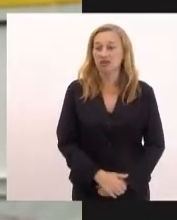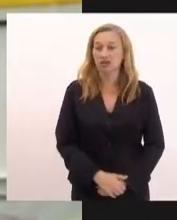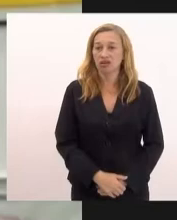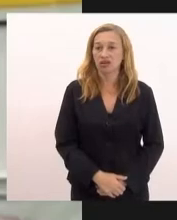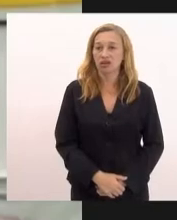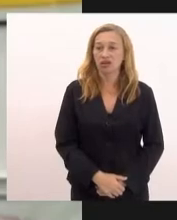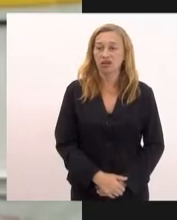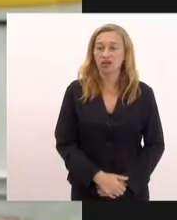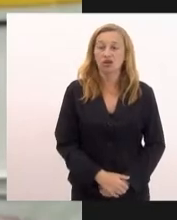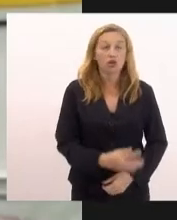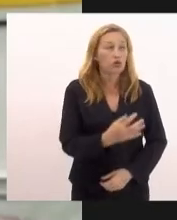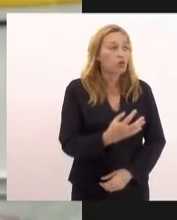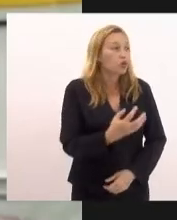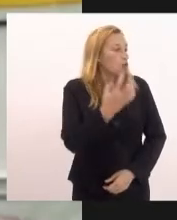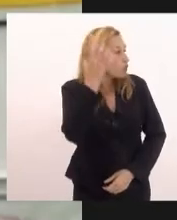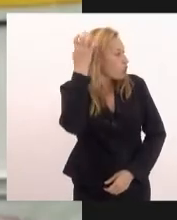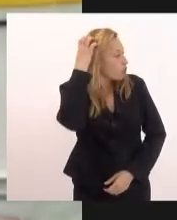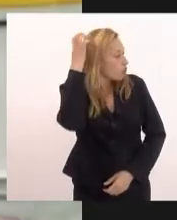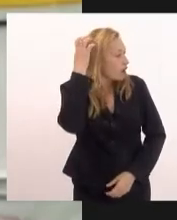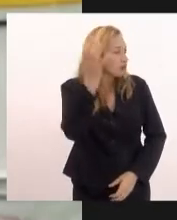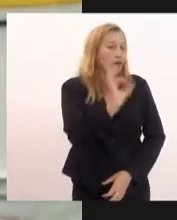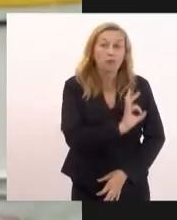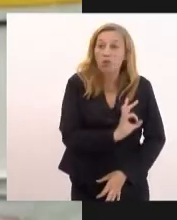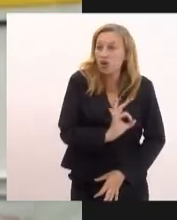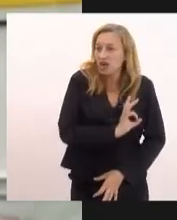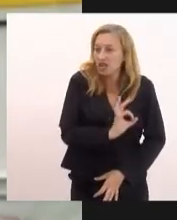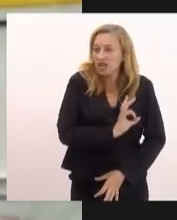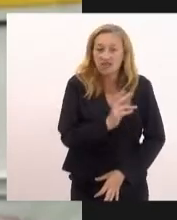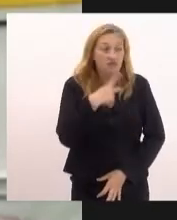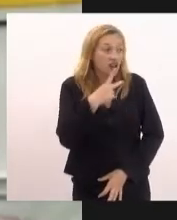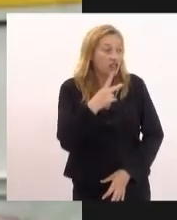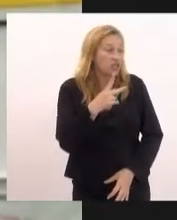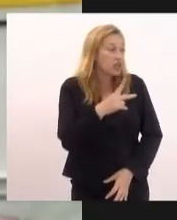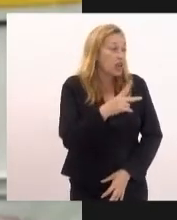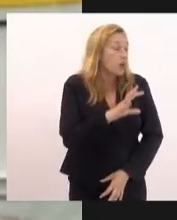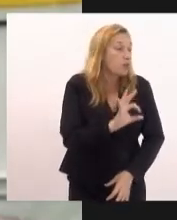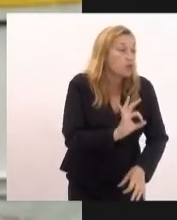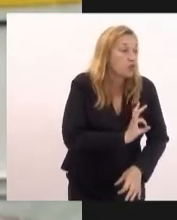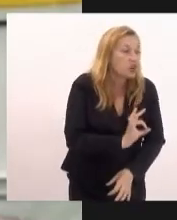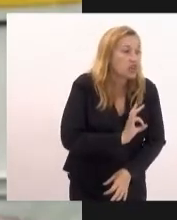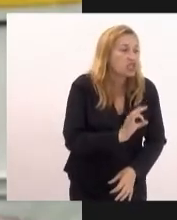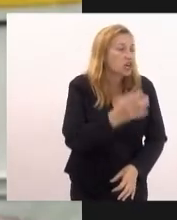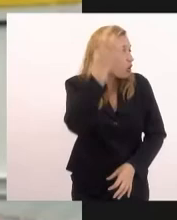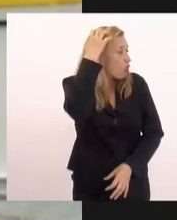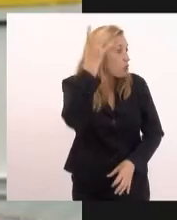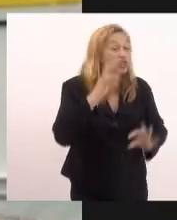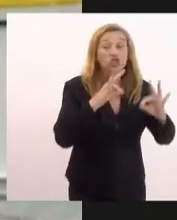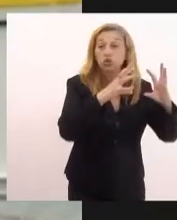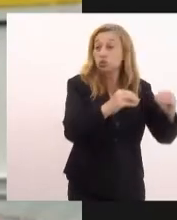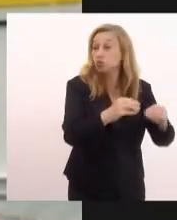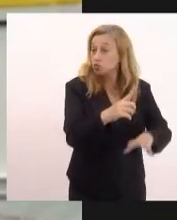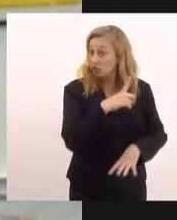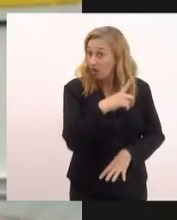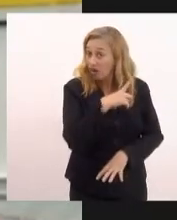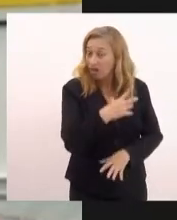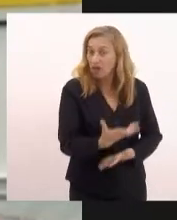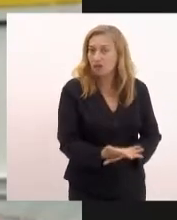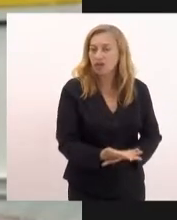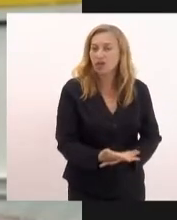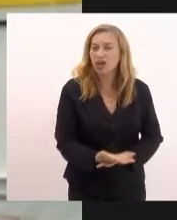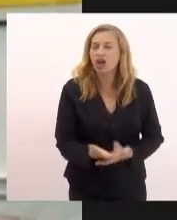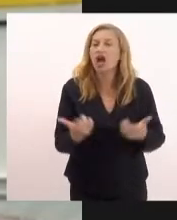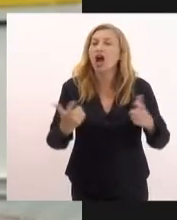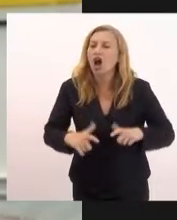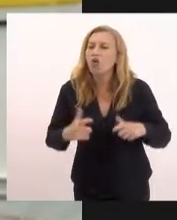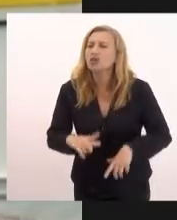satanizando as forças policiais, dizendo que a polícia está sempre do lado errado, que a polícia é culpada de todas as mazelas, odiando a polícia